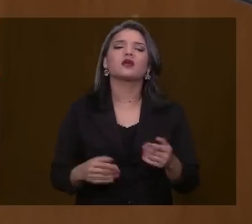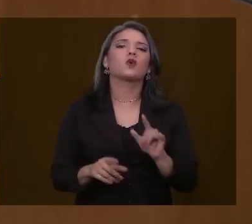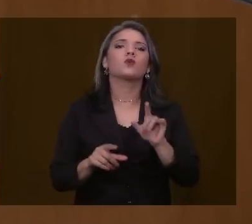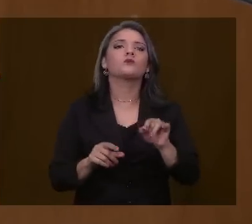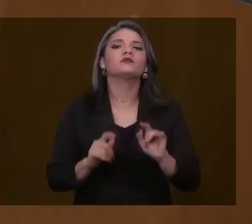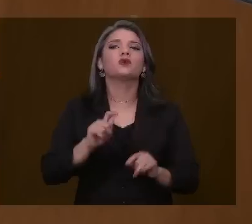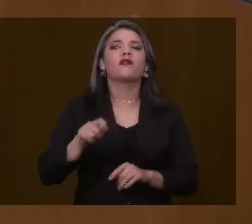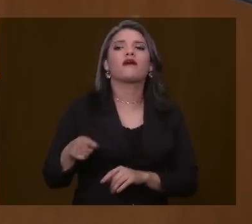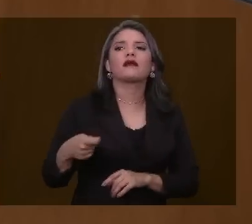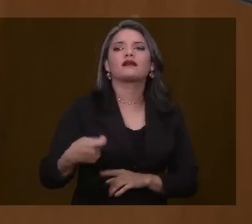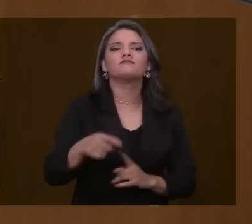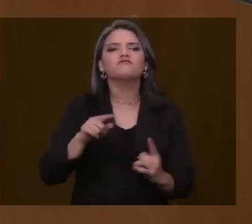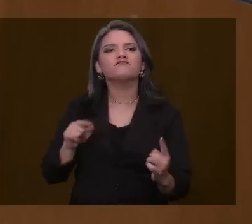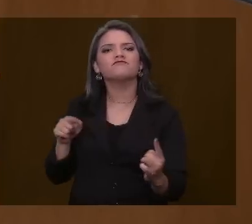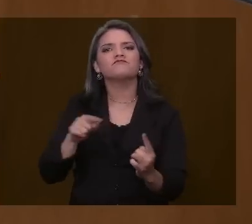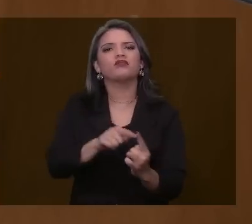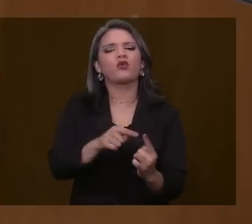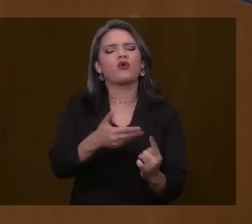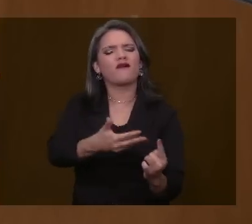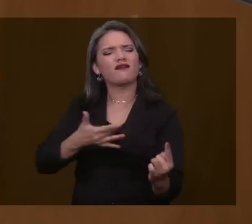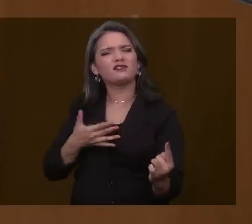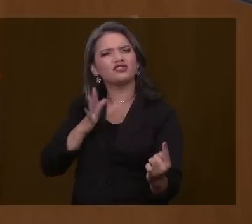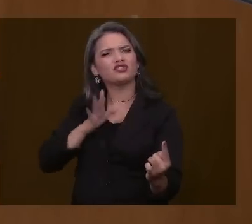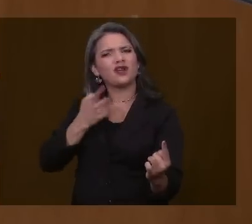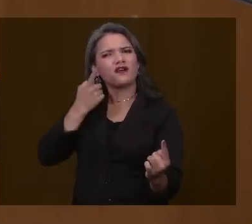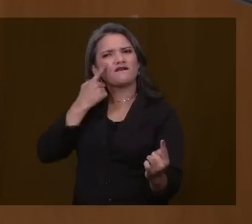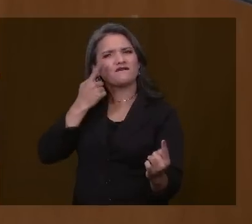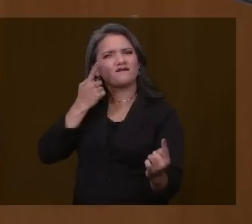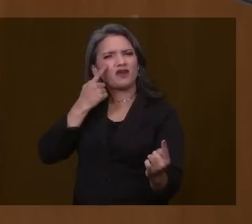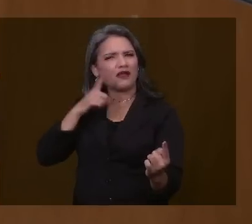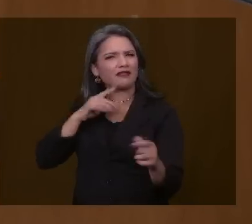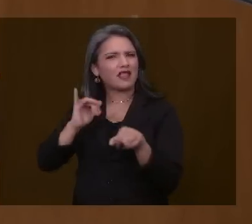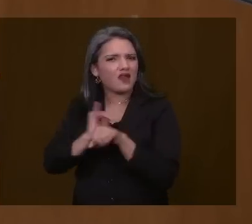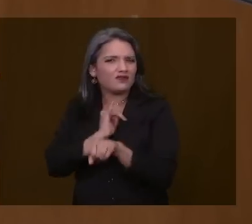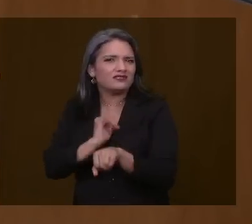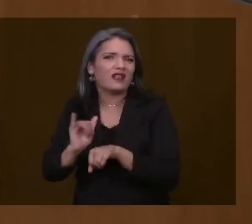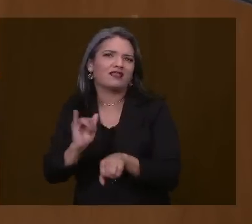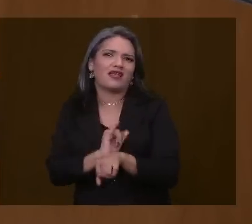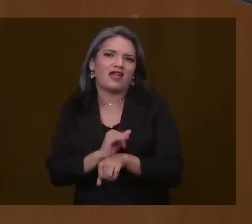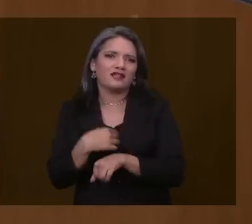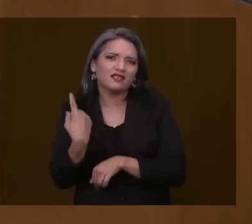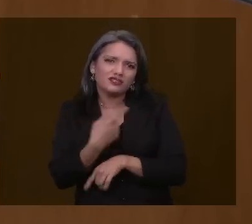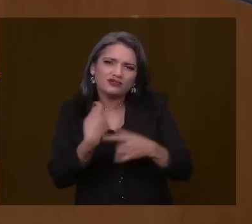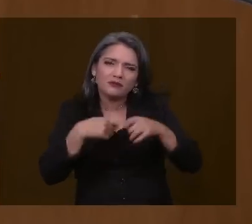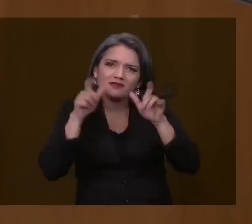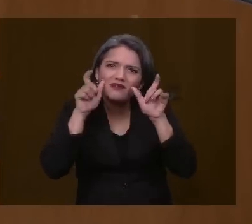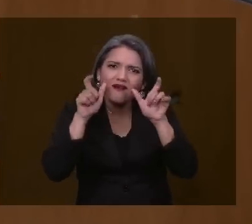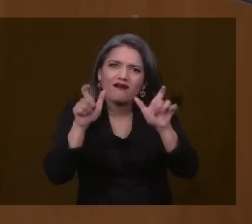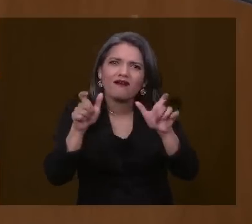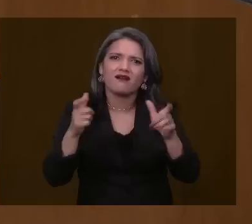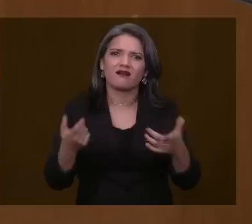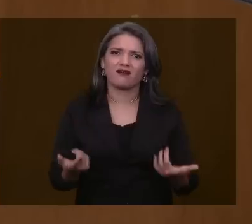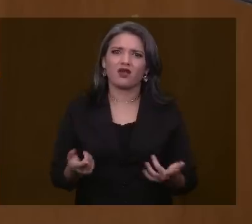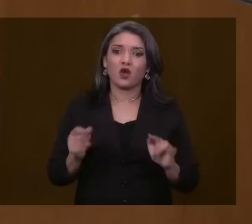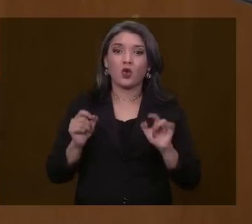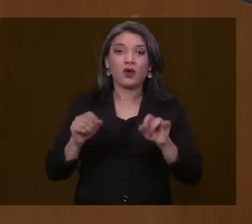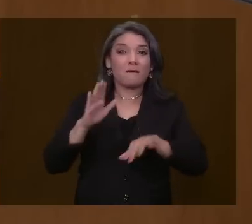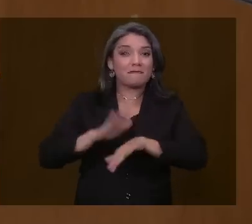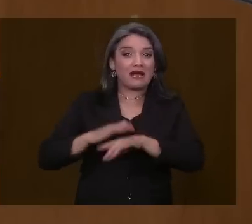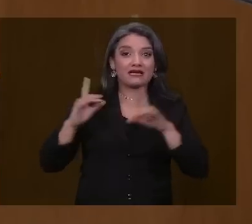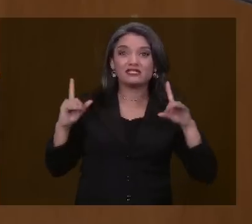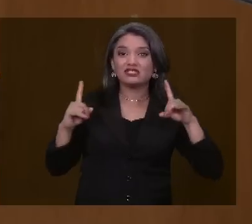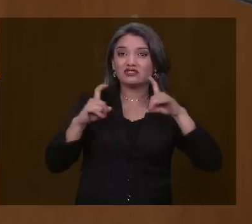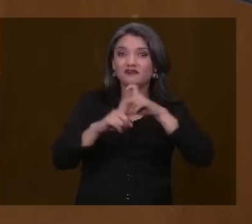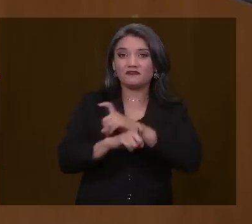mostra método, não nos enganemos. O ativo mais caro ao sistema eleitoral